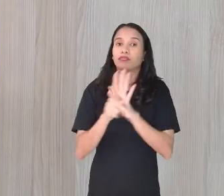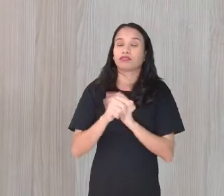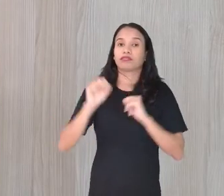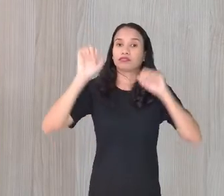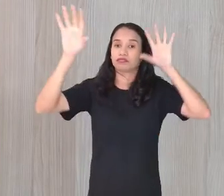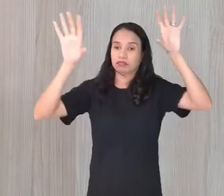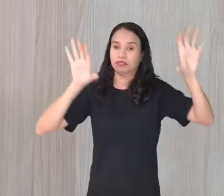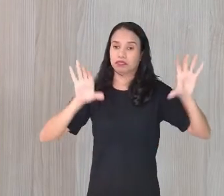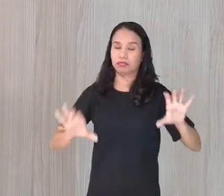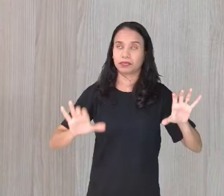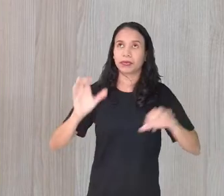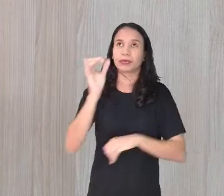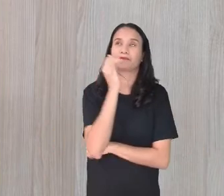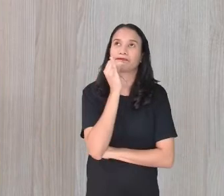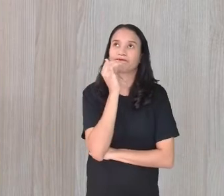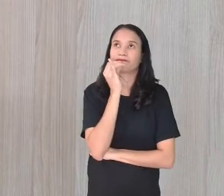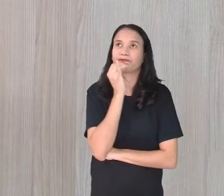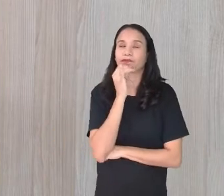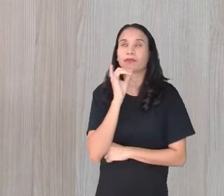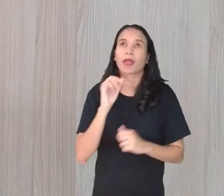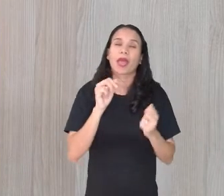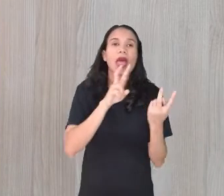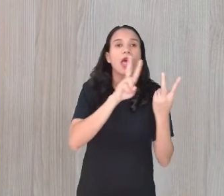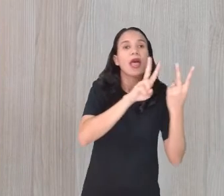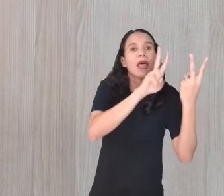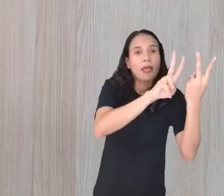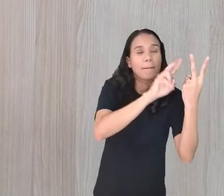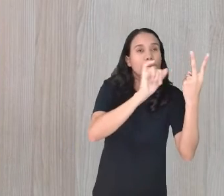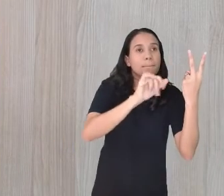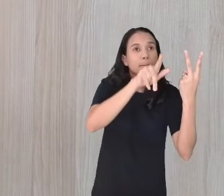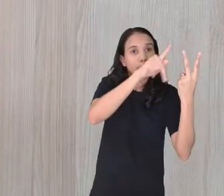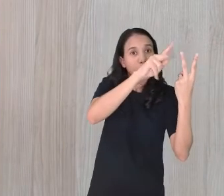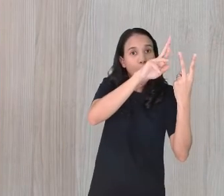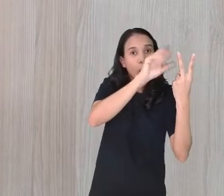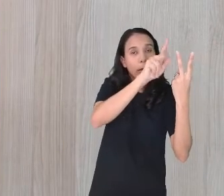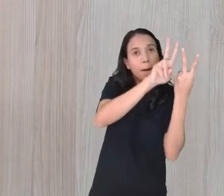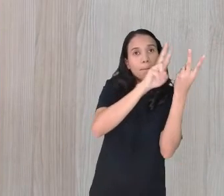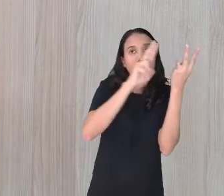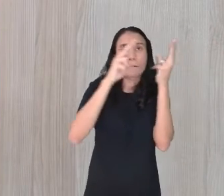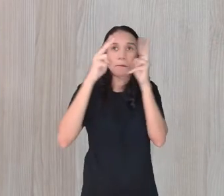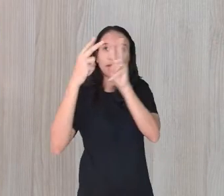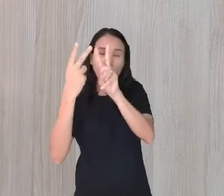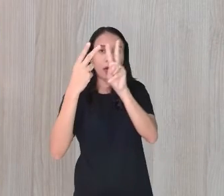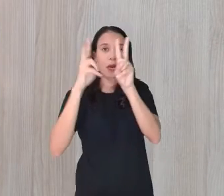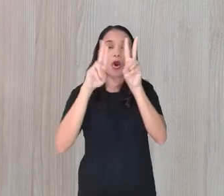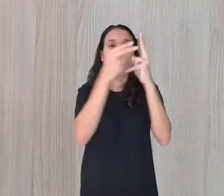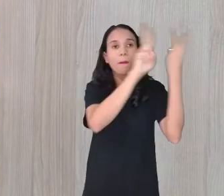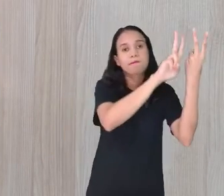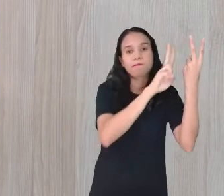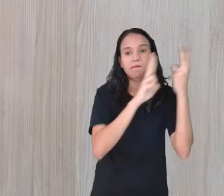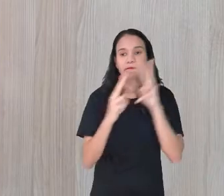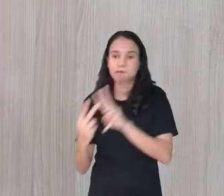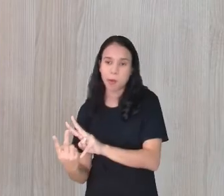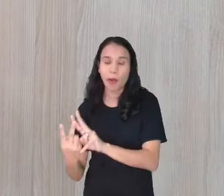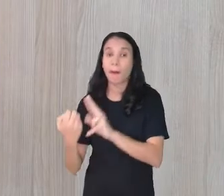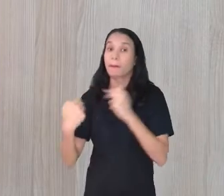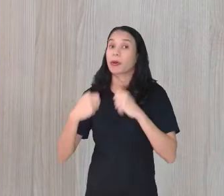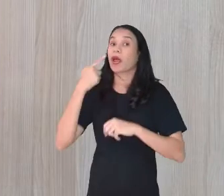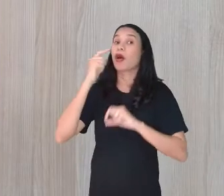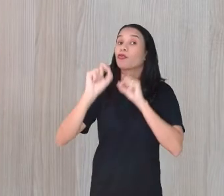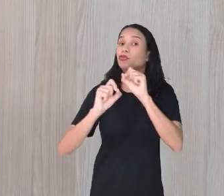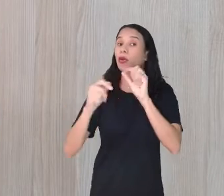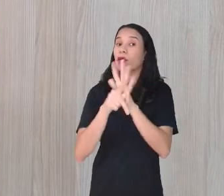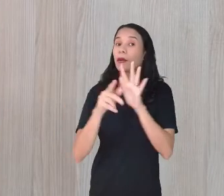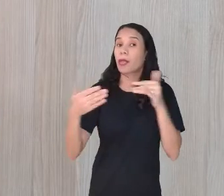essas frações. Por exemplo, transforma uma fração própria numa fração decimal. Tu vai precisar do quê? Das